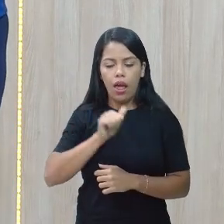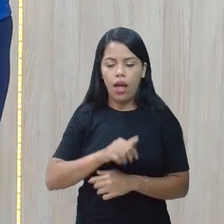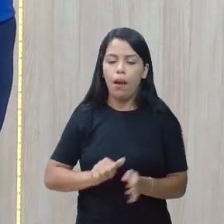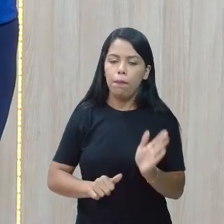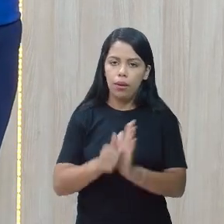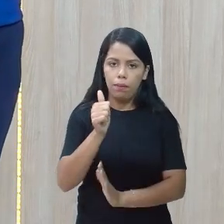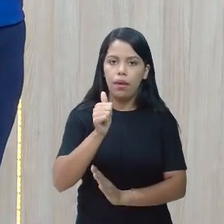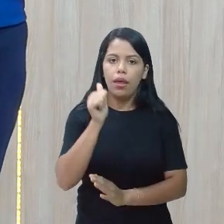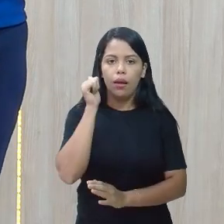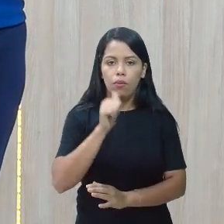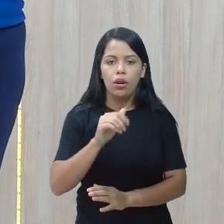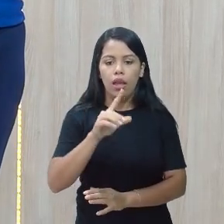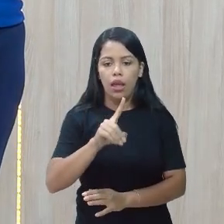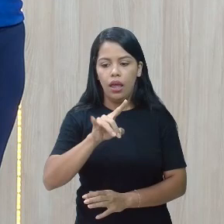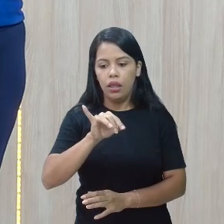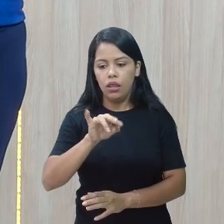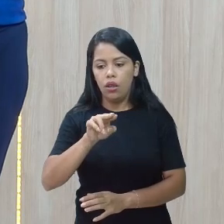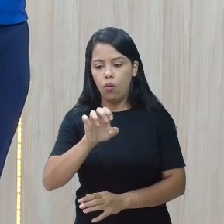Diuena